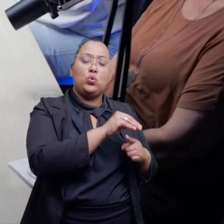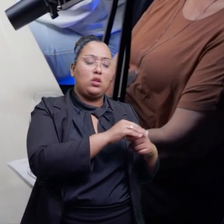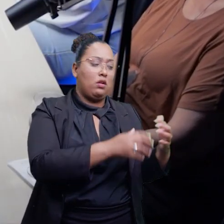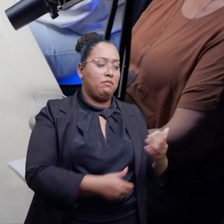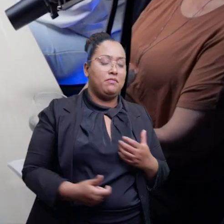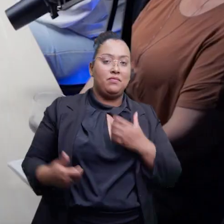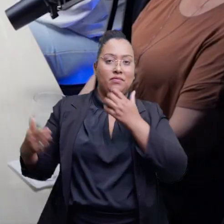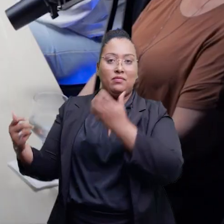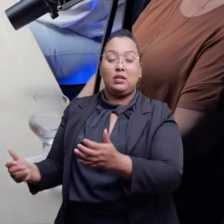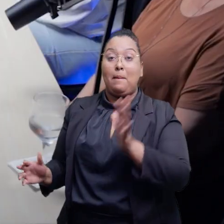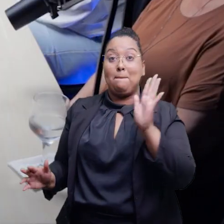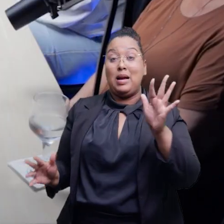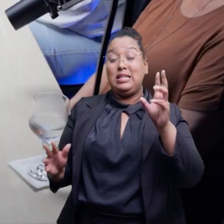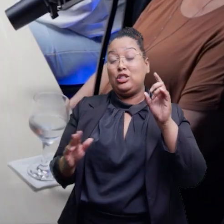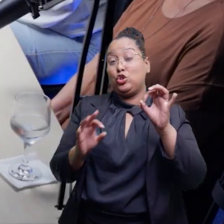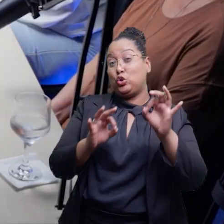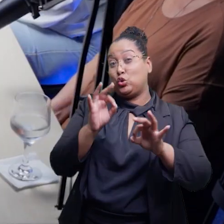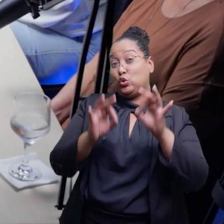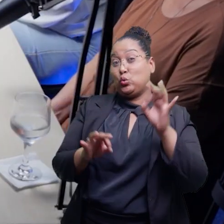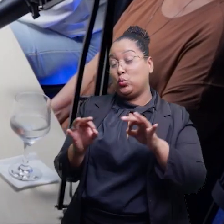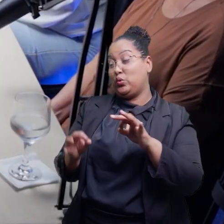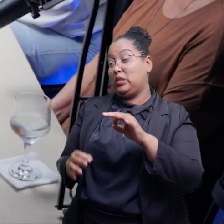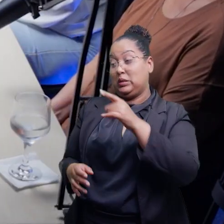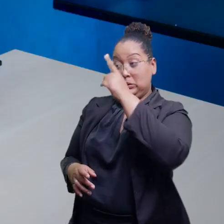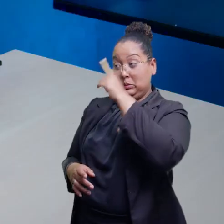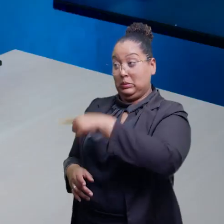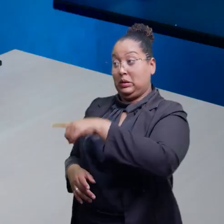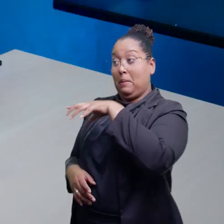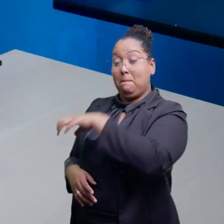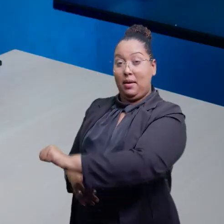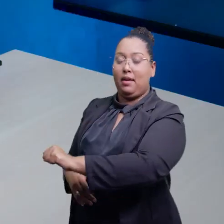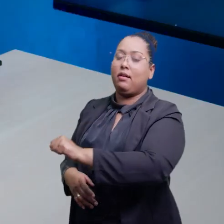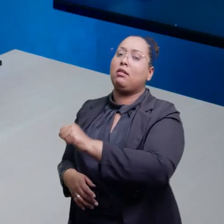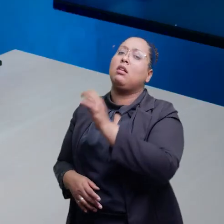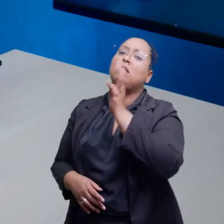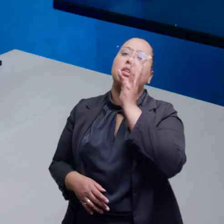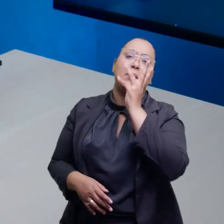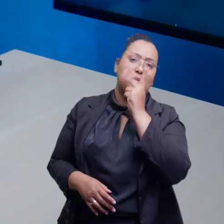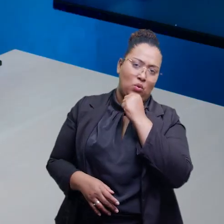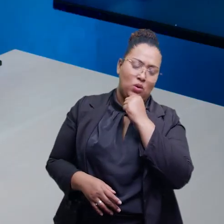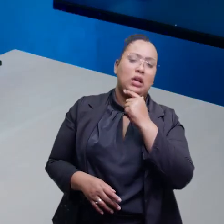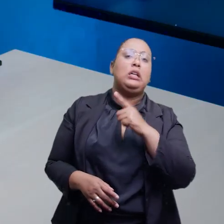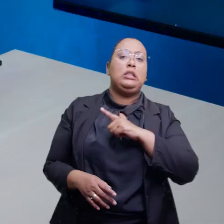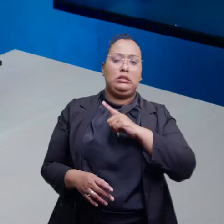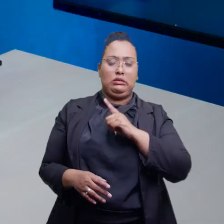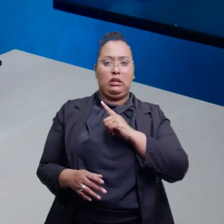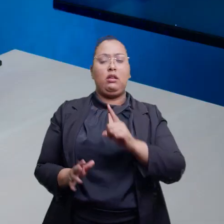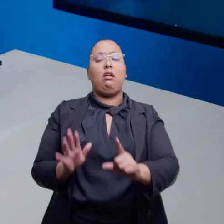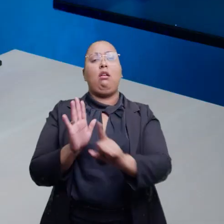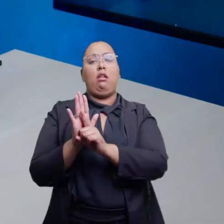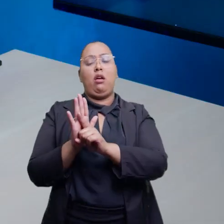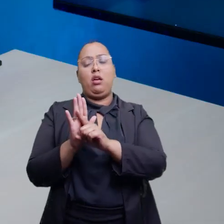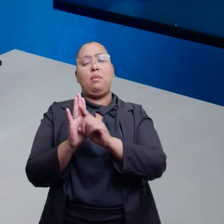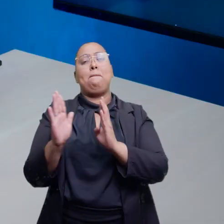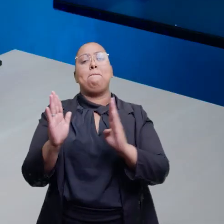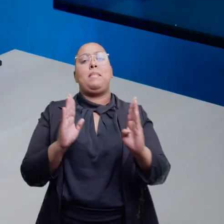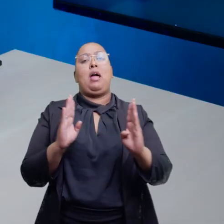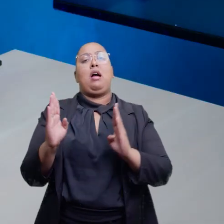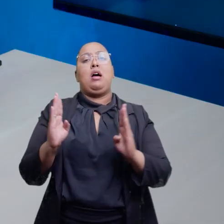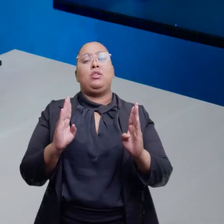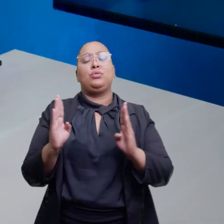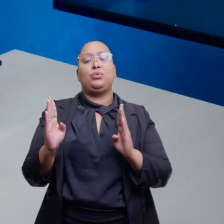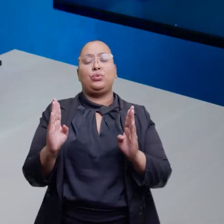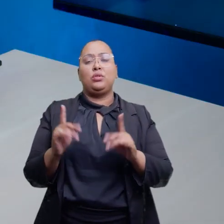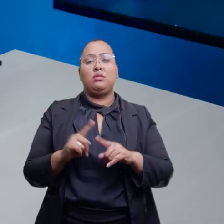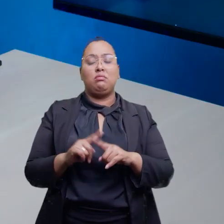esses procedimentos de destituição do poder familiar são demorados, né? Nós temos um prazo legal, né, na lei